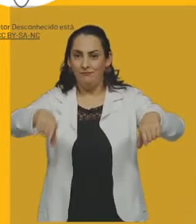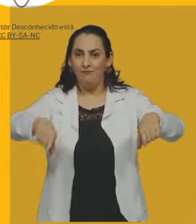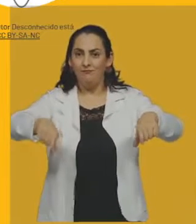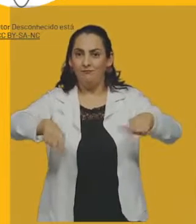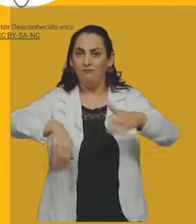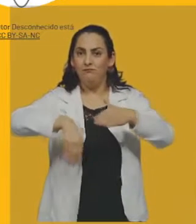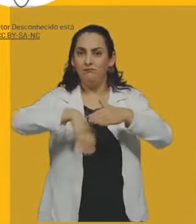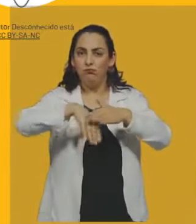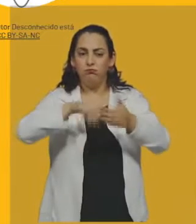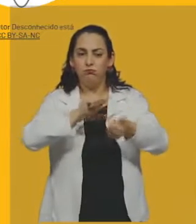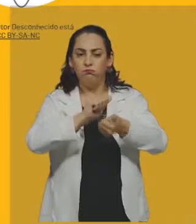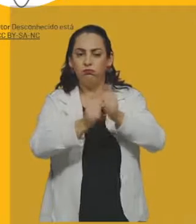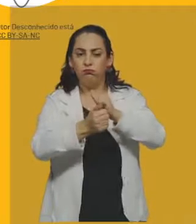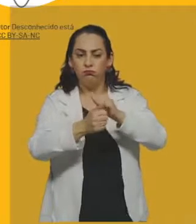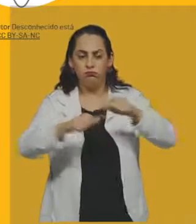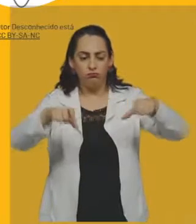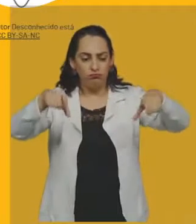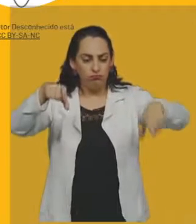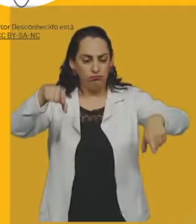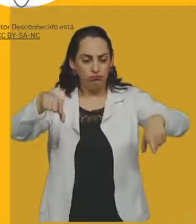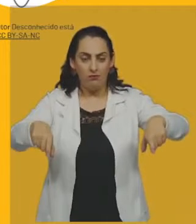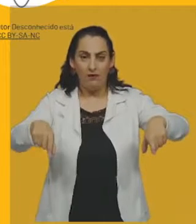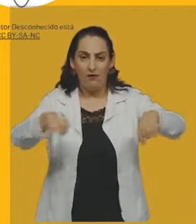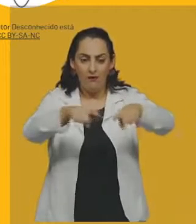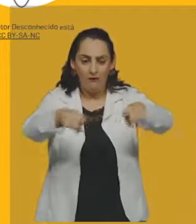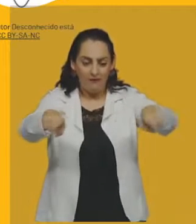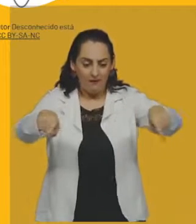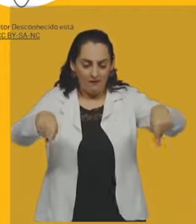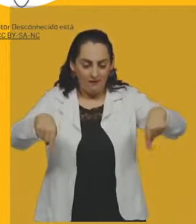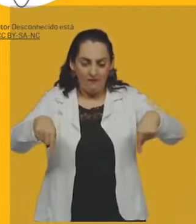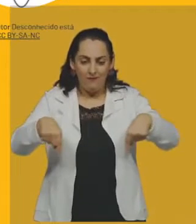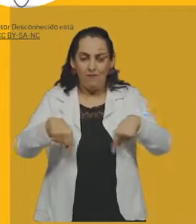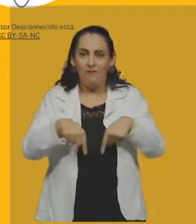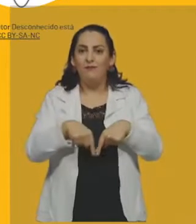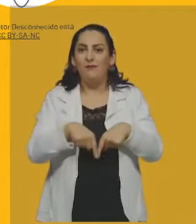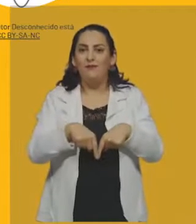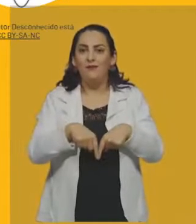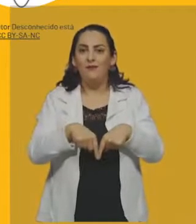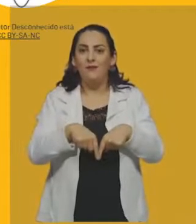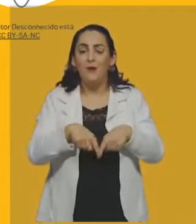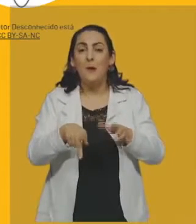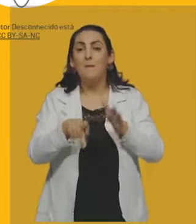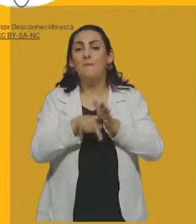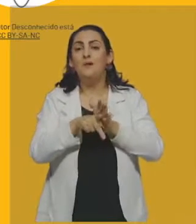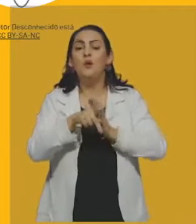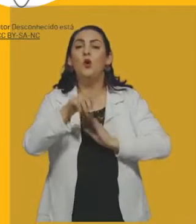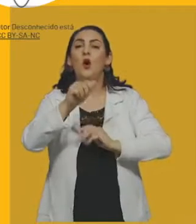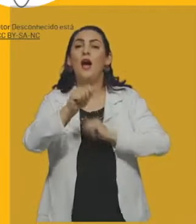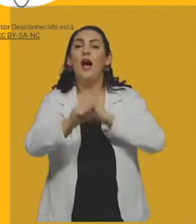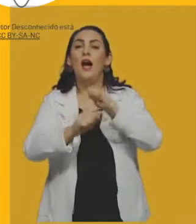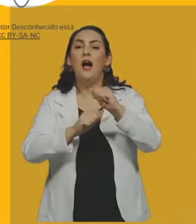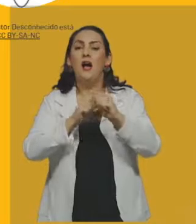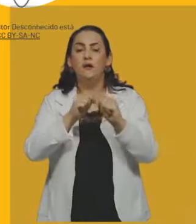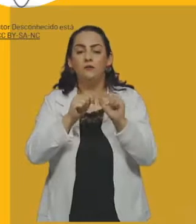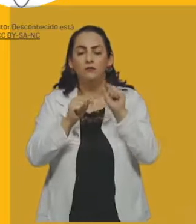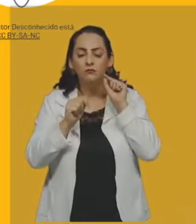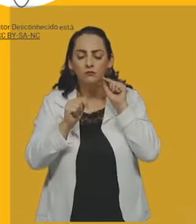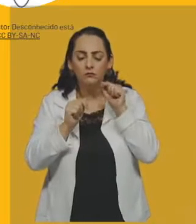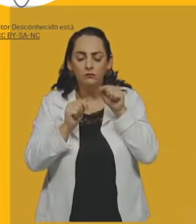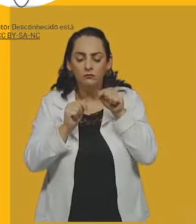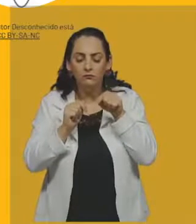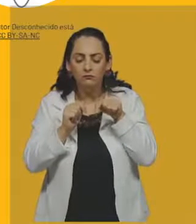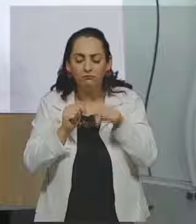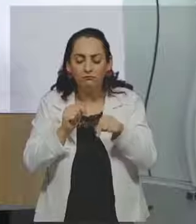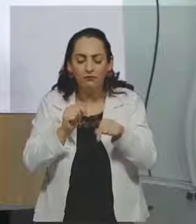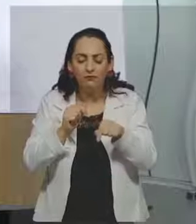de futebol seria o átomo. Então, o núcleo é muito, muito pequeno em relação ao tamanho do átomo, ok?